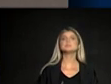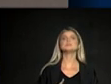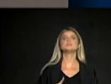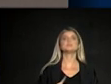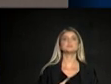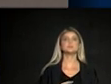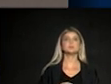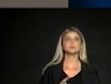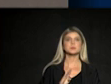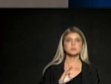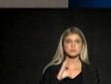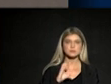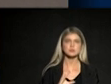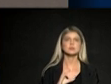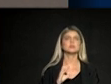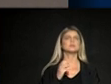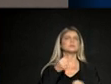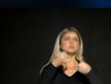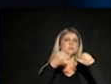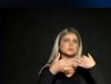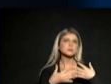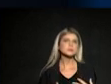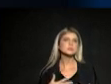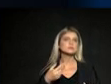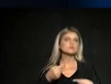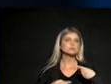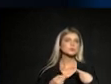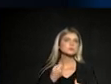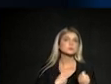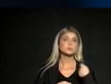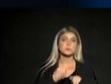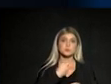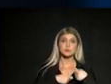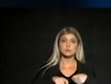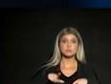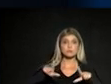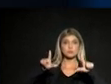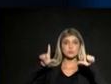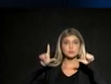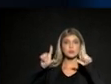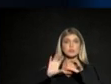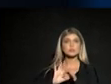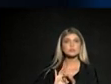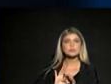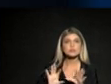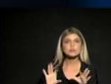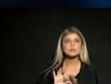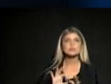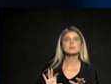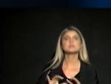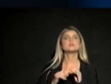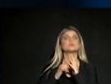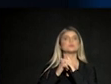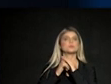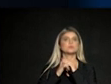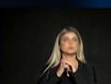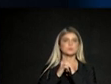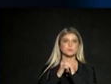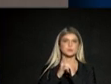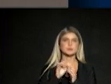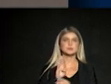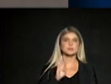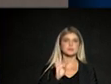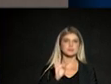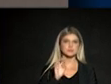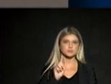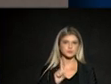política monetária. Todos os painéis que foram autorizados estarão amanhã no YouTube do BTG Pactual. E para darmos